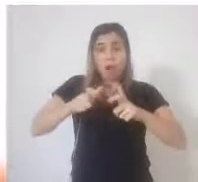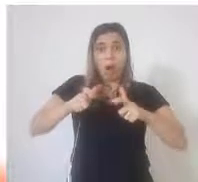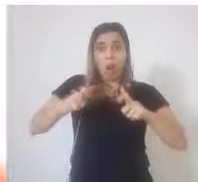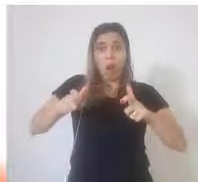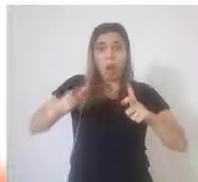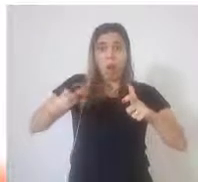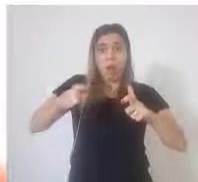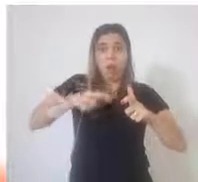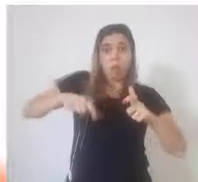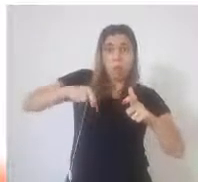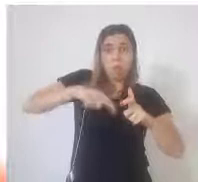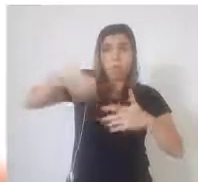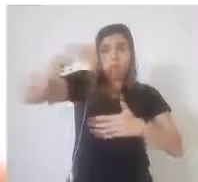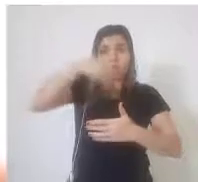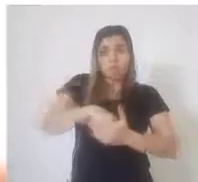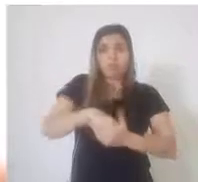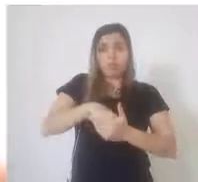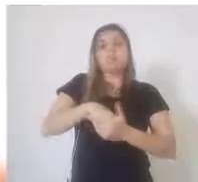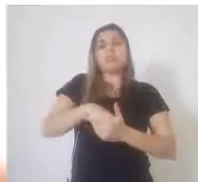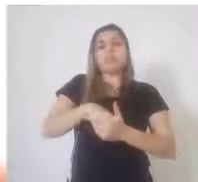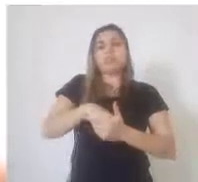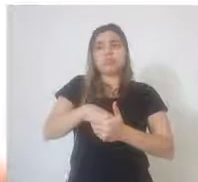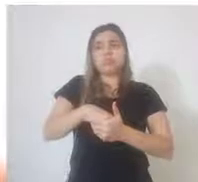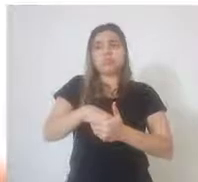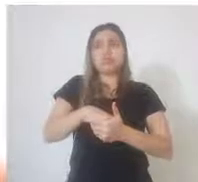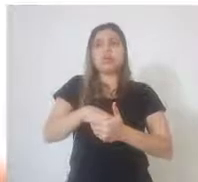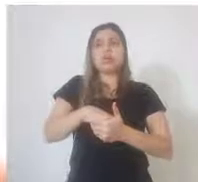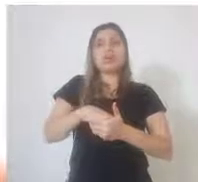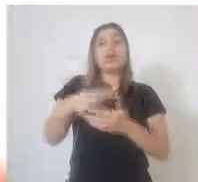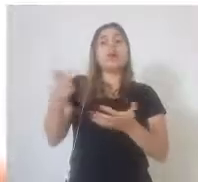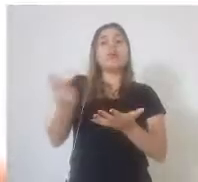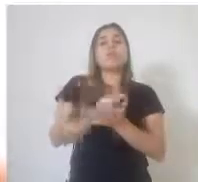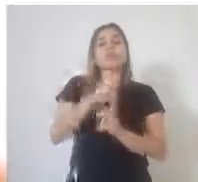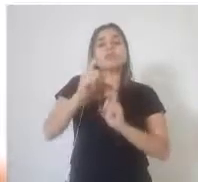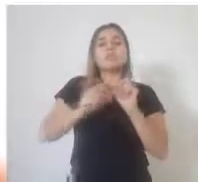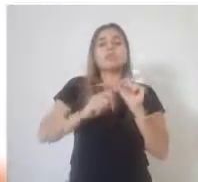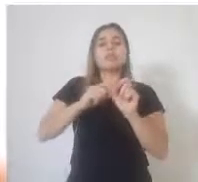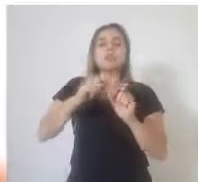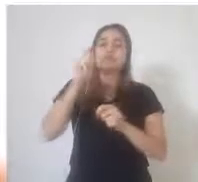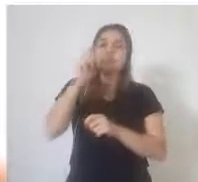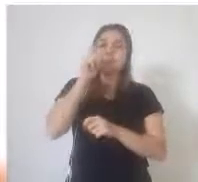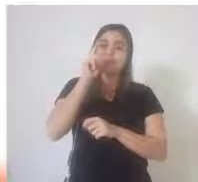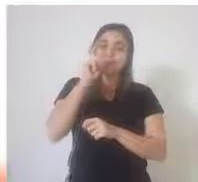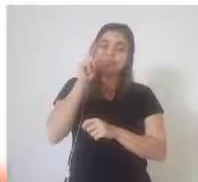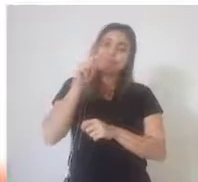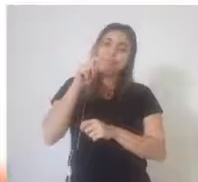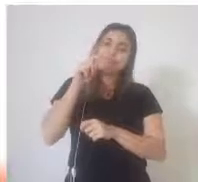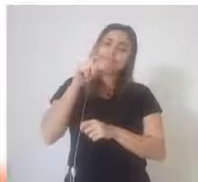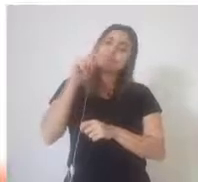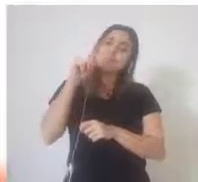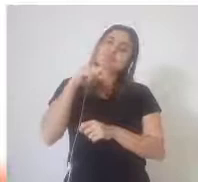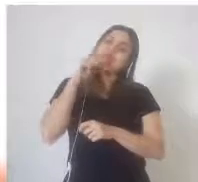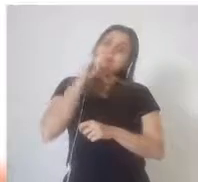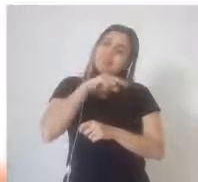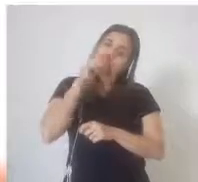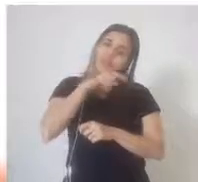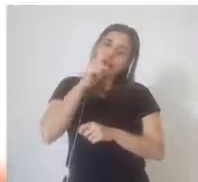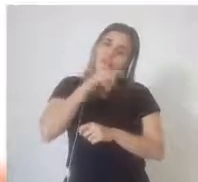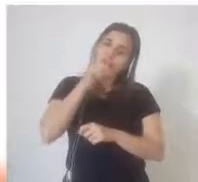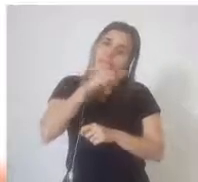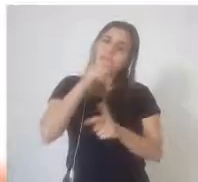se acumulam dentro das células dos seres vivos e causam malefícios, né, à saúde